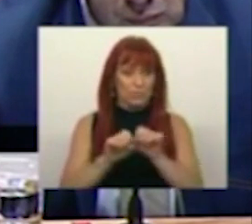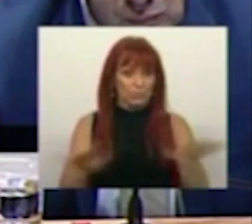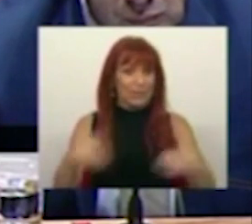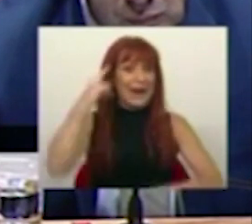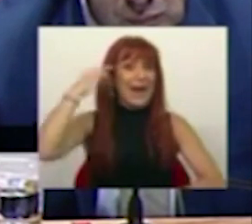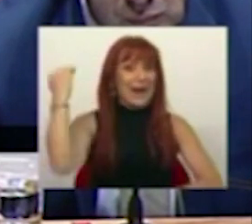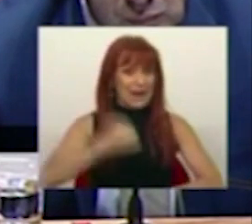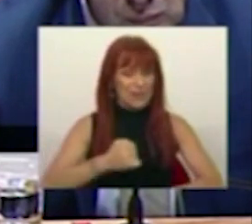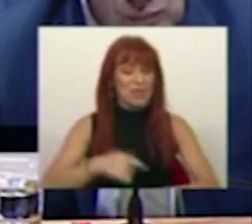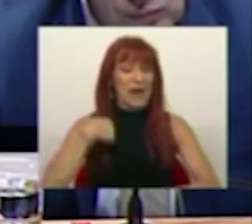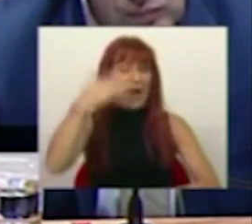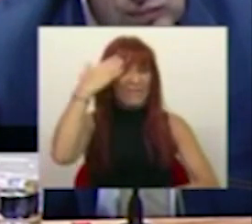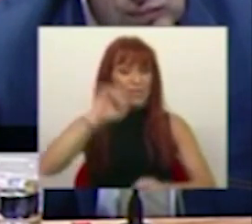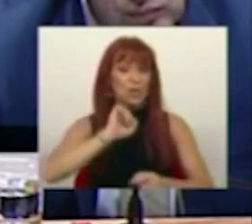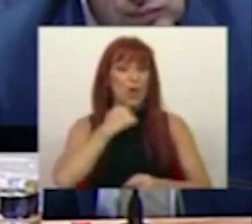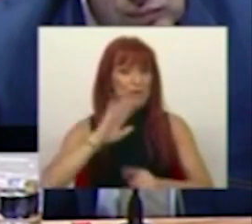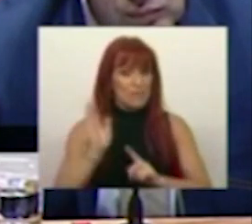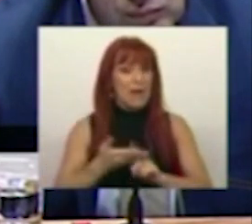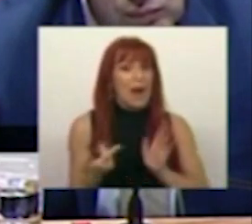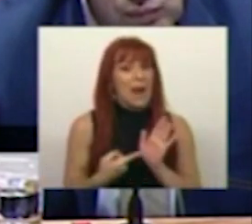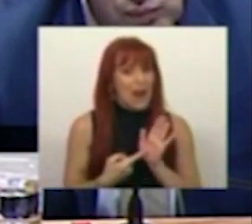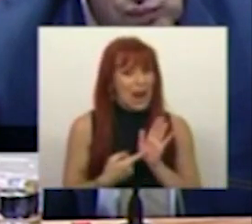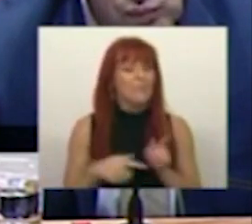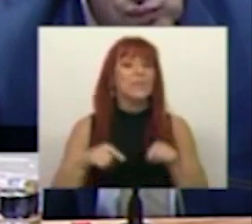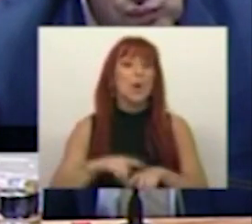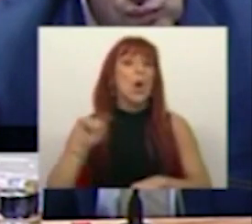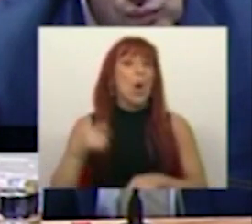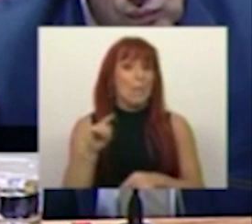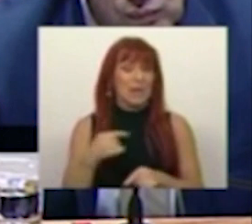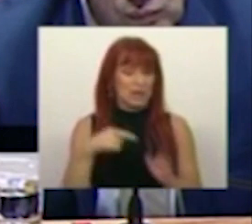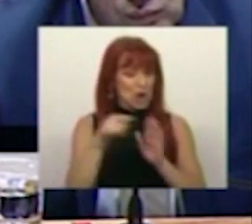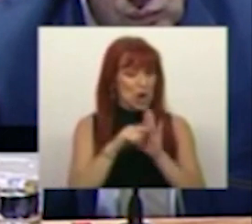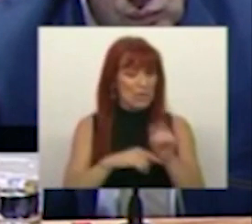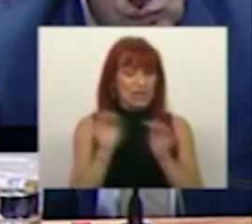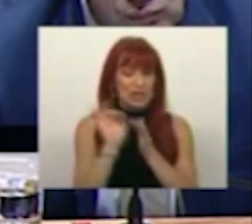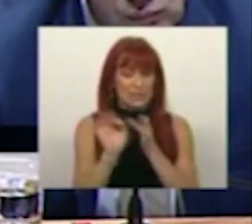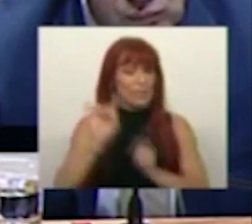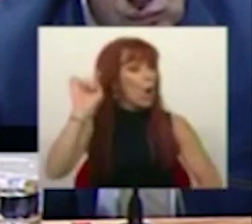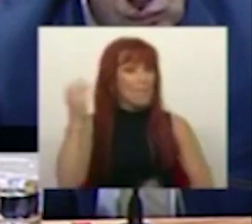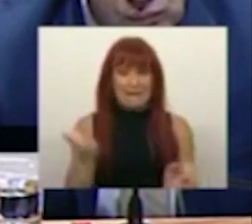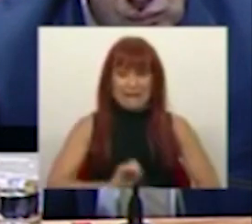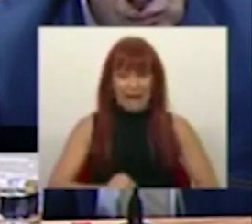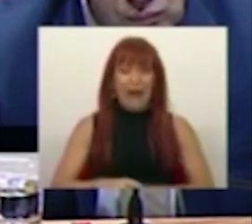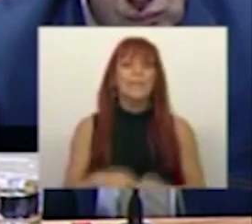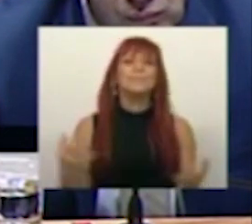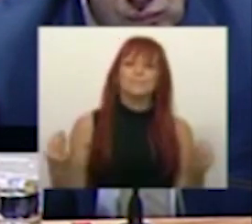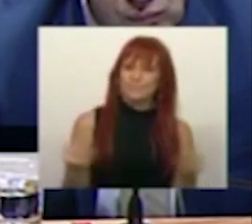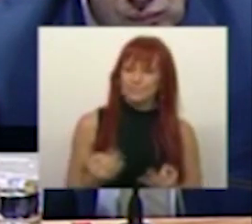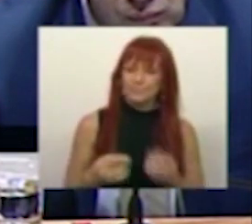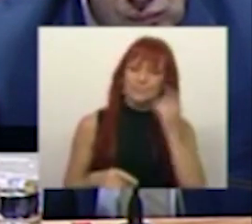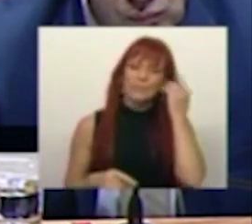constitui crime previsto no Código Penal. E que, portanto, mesmo que estas normas específicas não existissem,